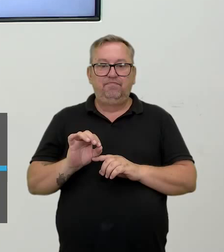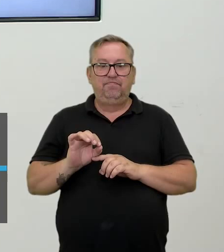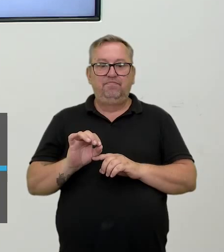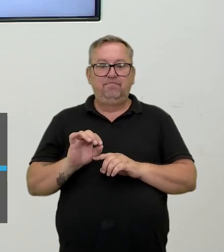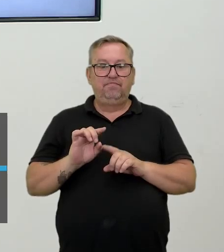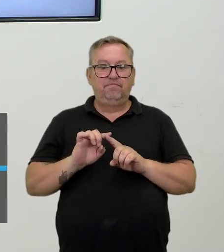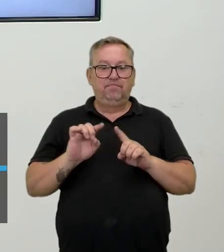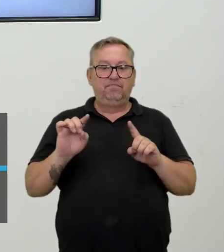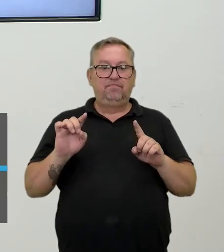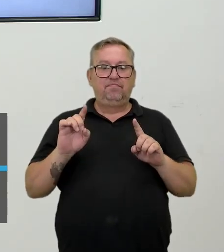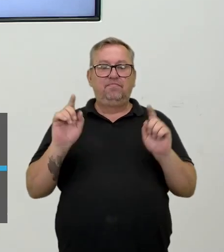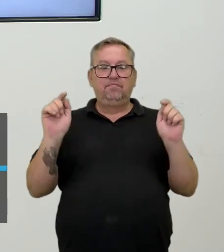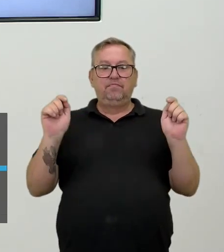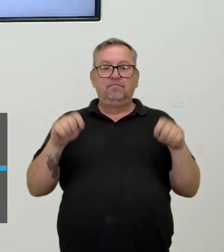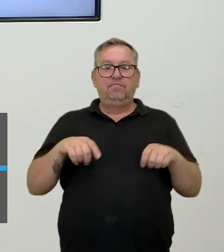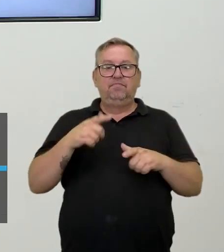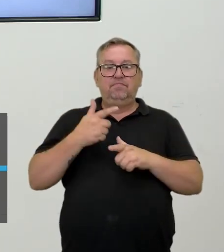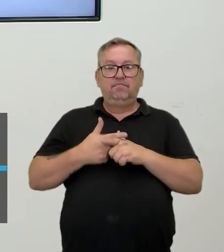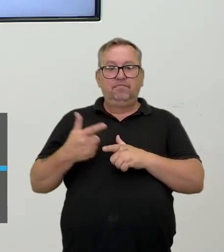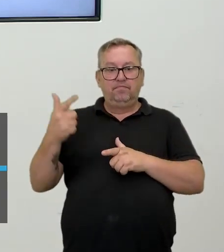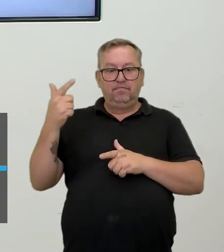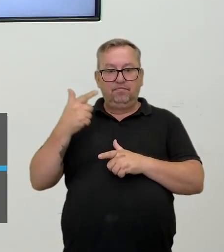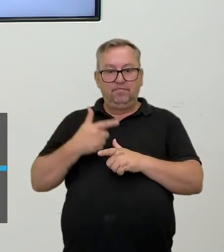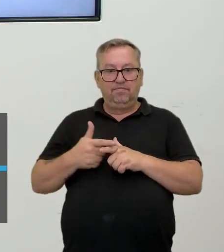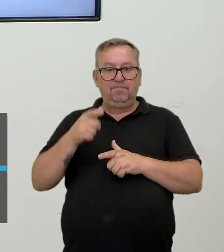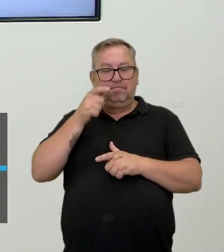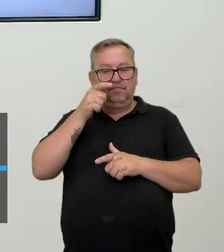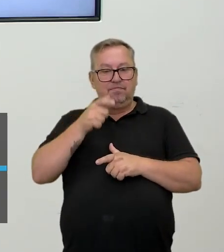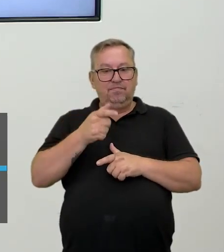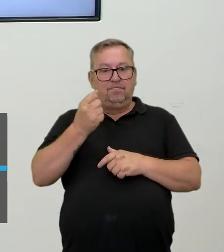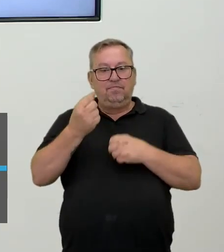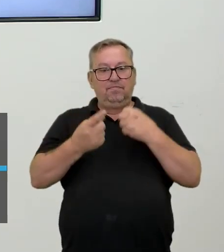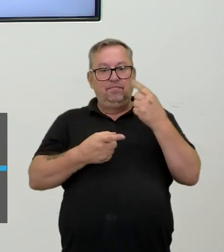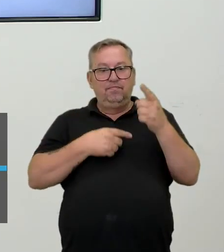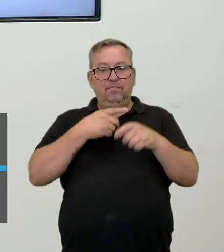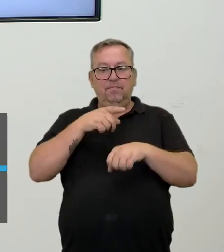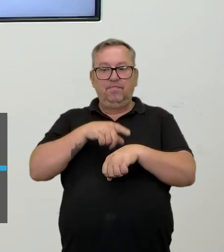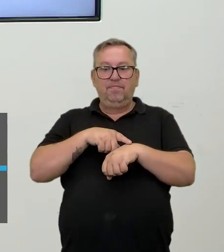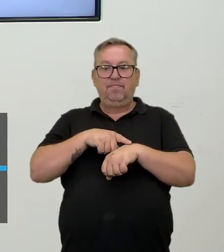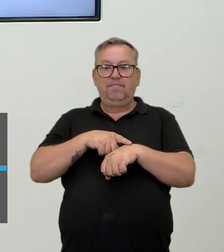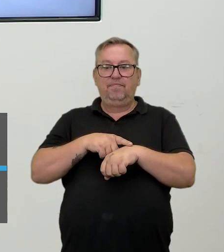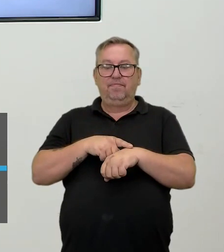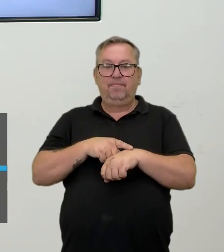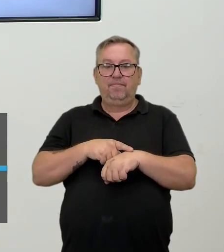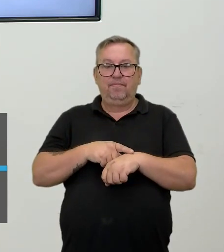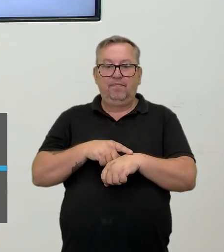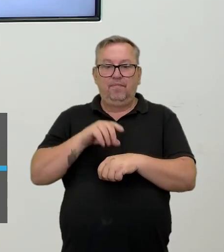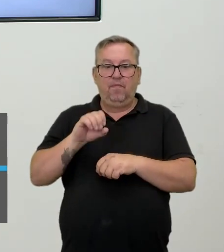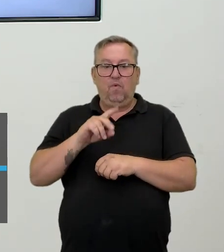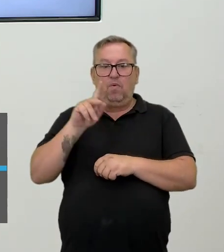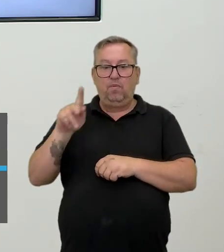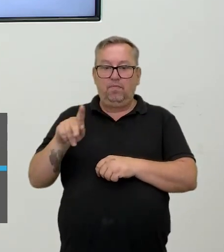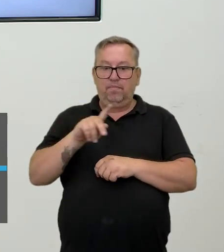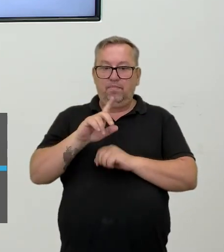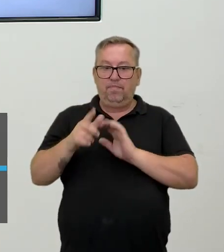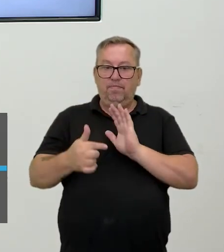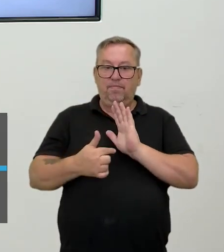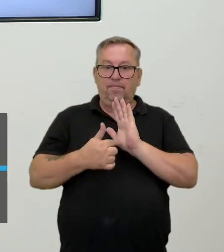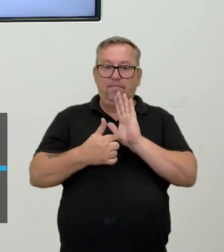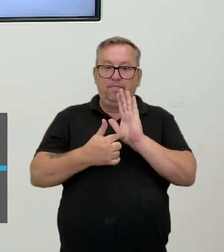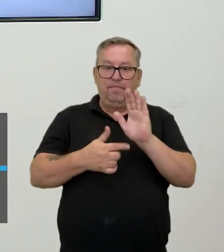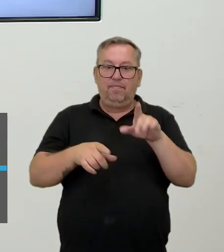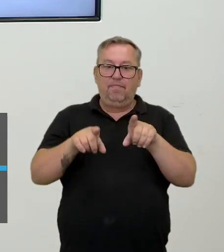mas muito possivelmente esse problema você já viu em algum momento. ou seu professor apresentou,